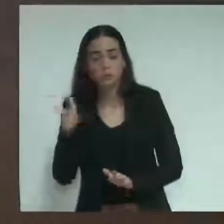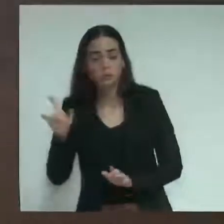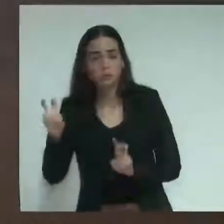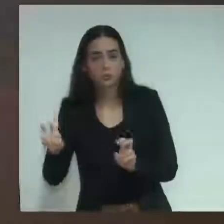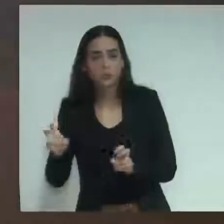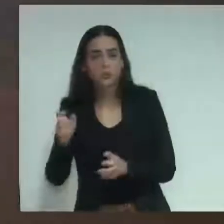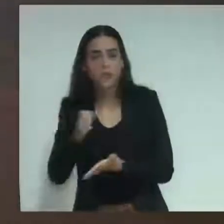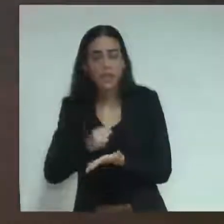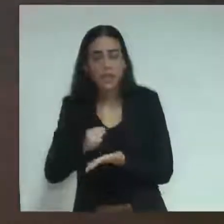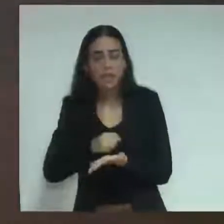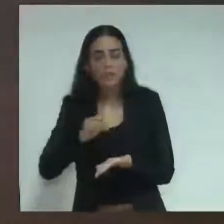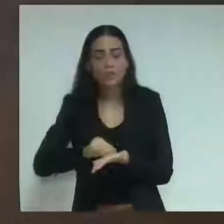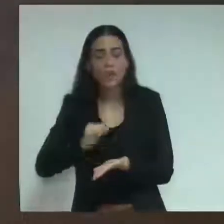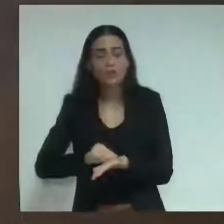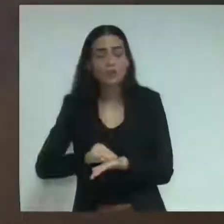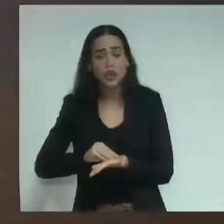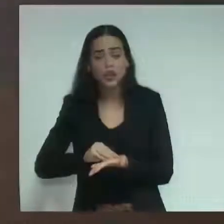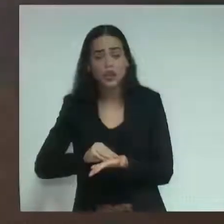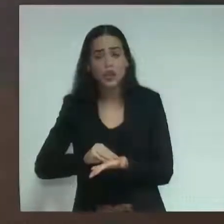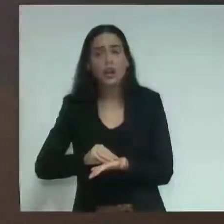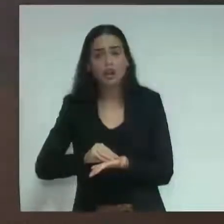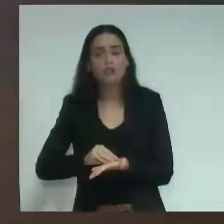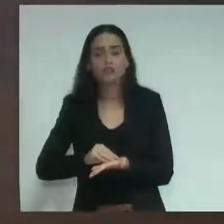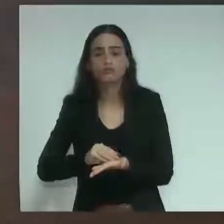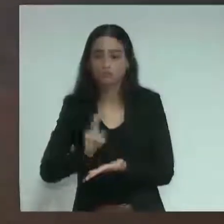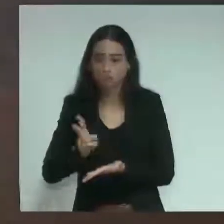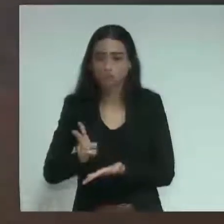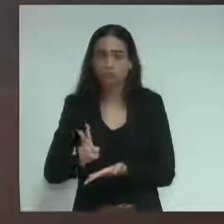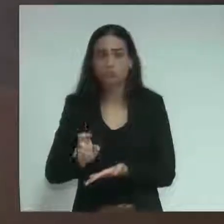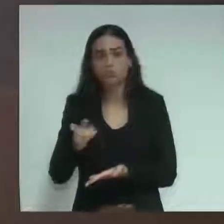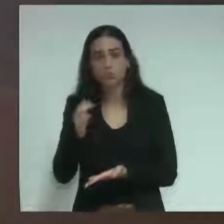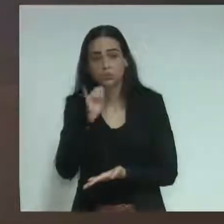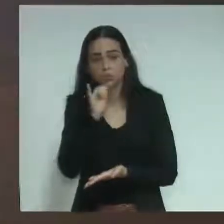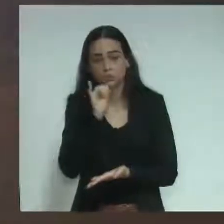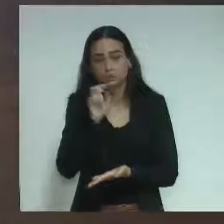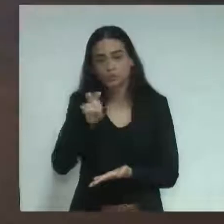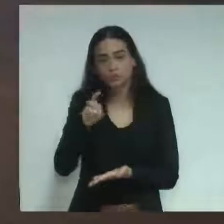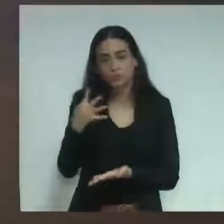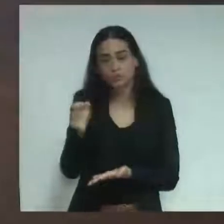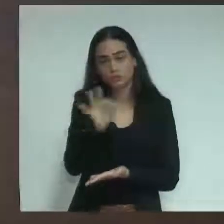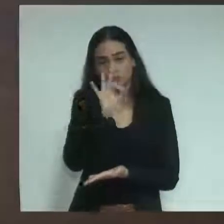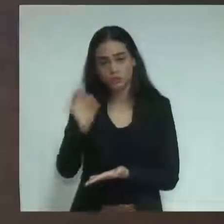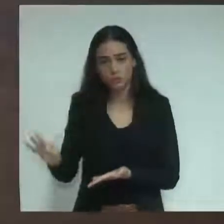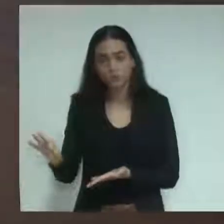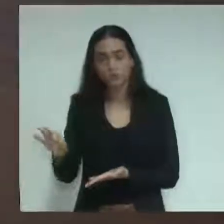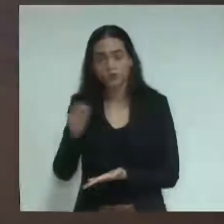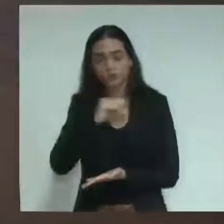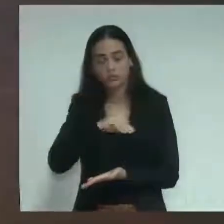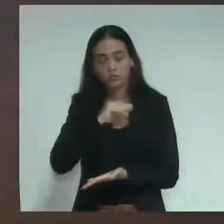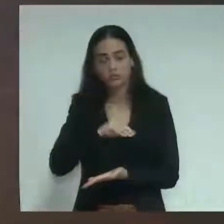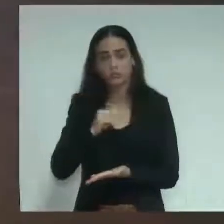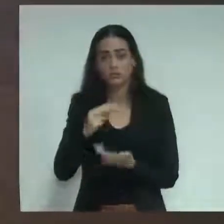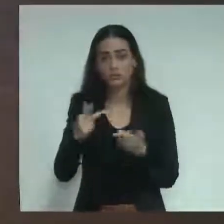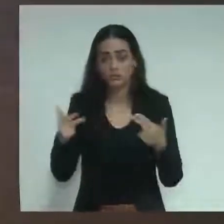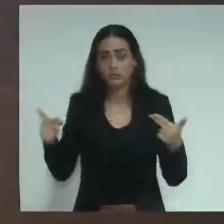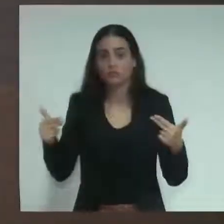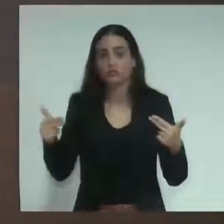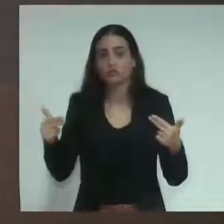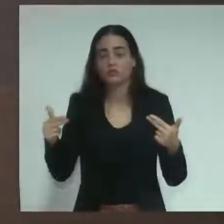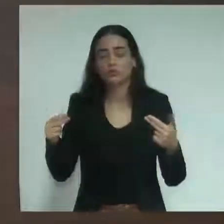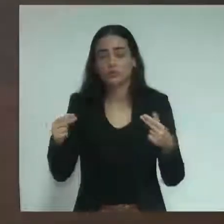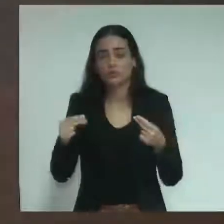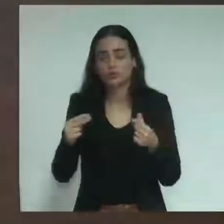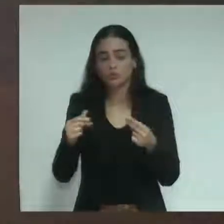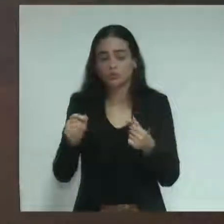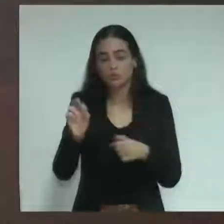como prefeito, não vou contratar acima de 54% na folha de pagamento. Porque daí isso nos torna mais